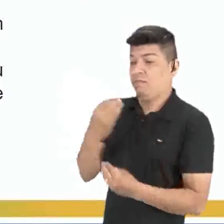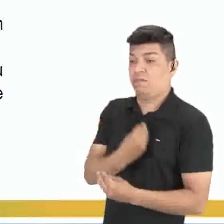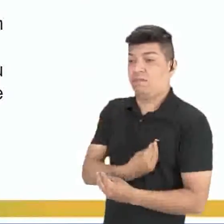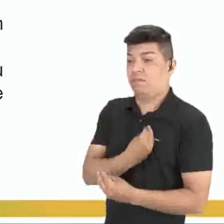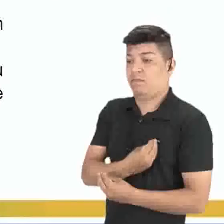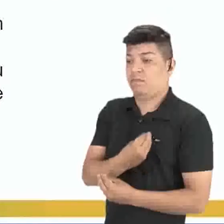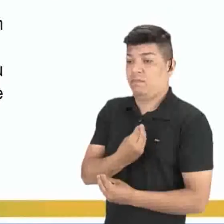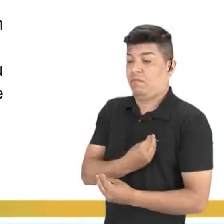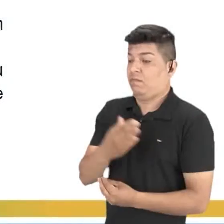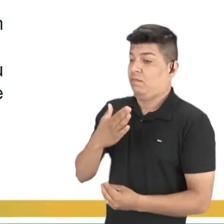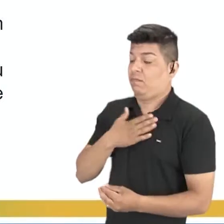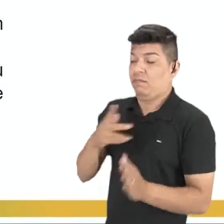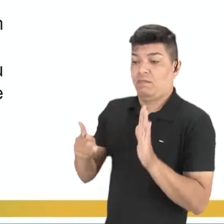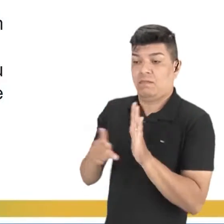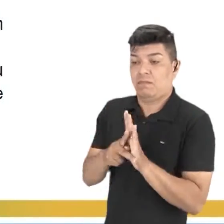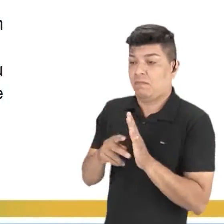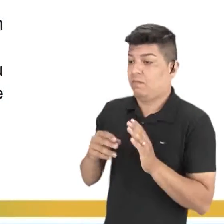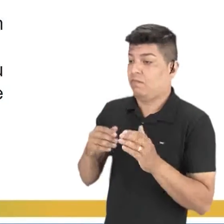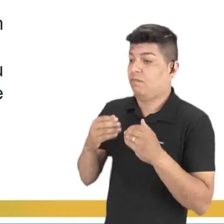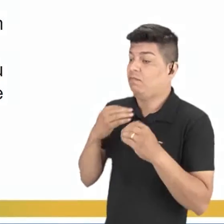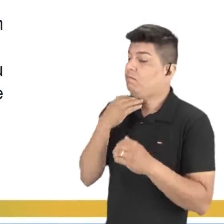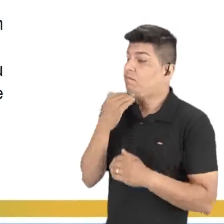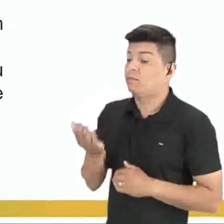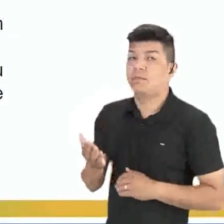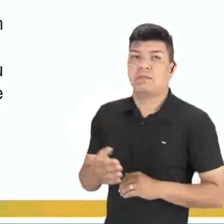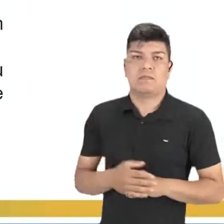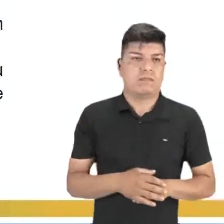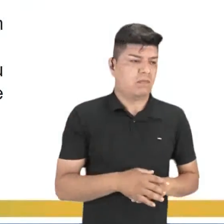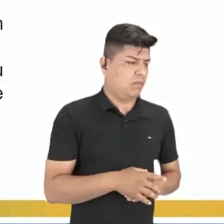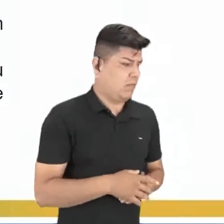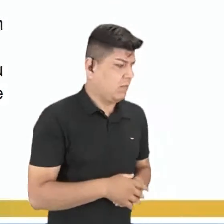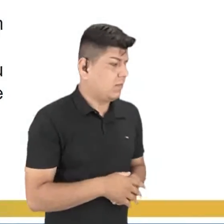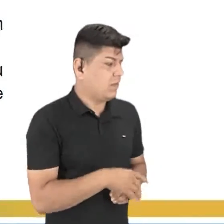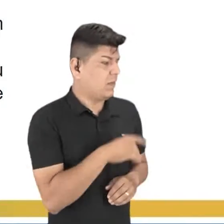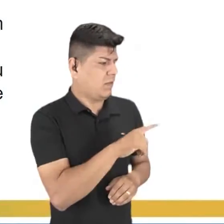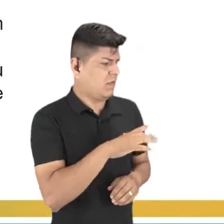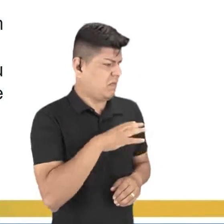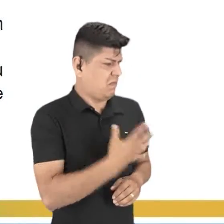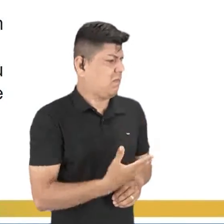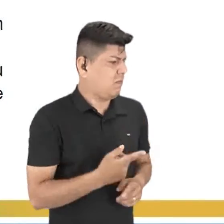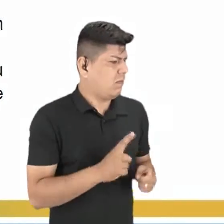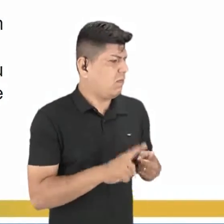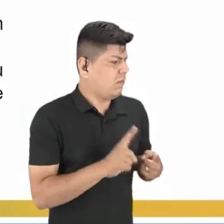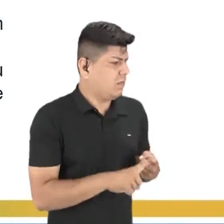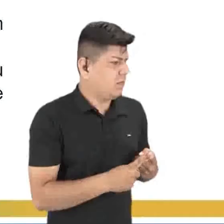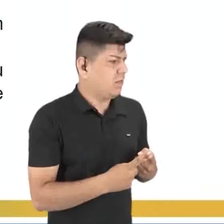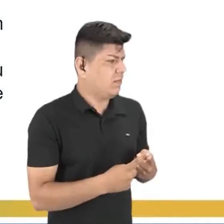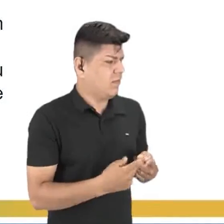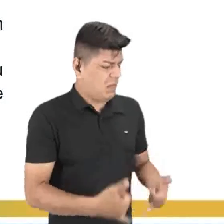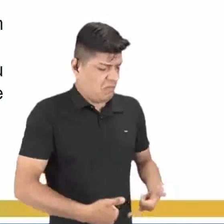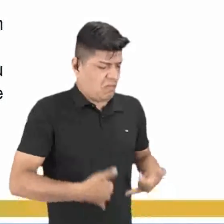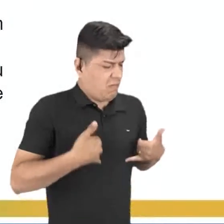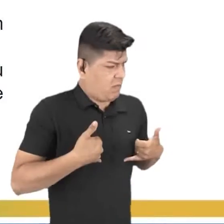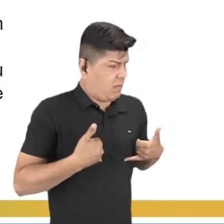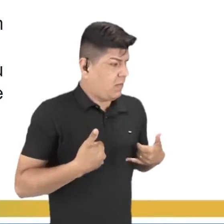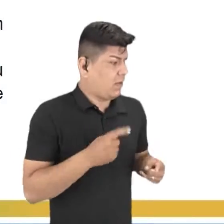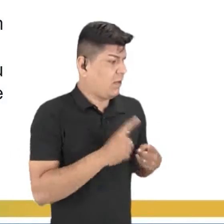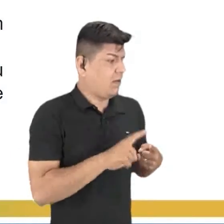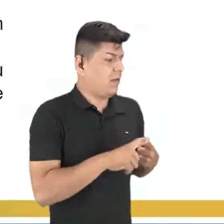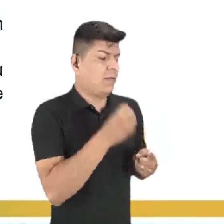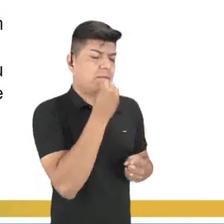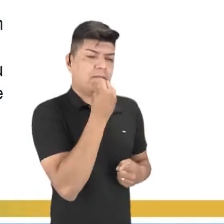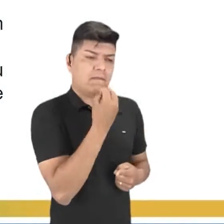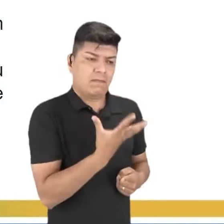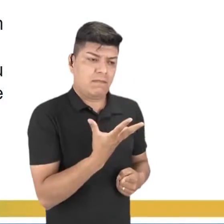outros. Mas você é orgulhosa. De certo que sou. Mas por quê? É